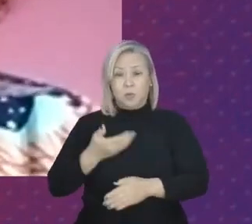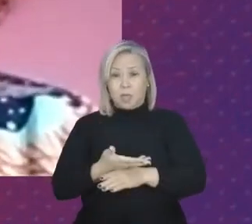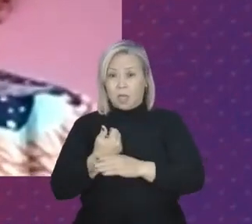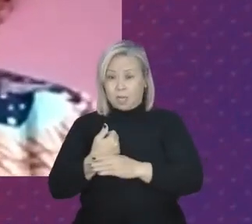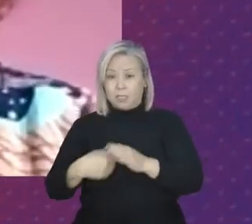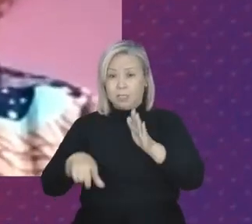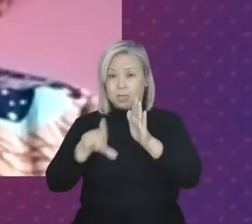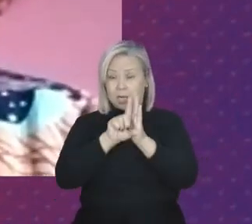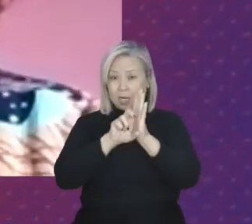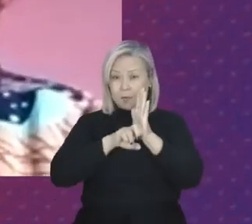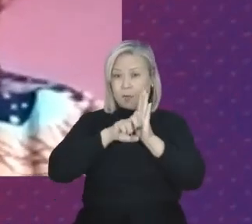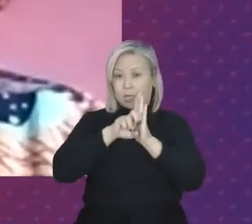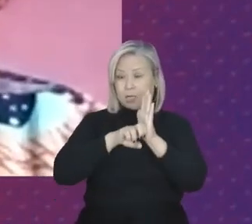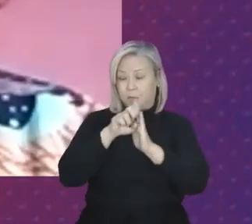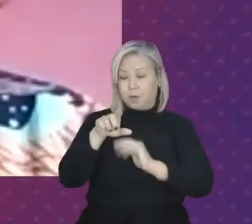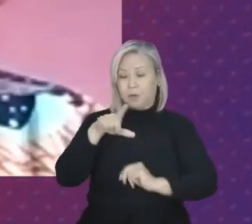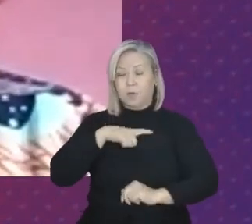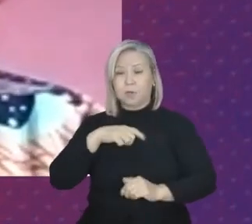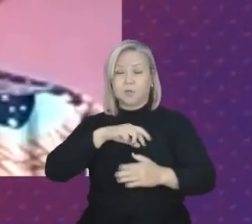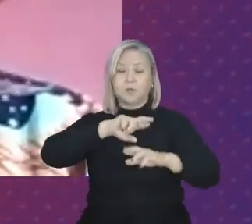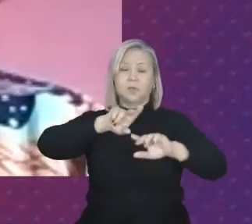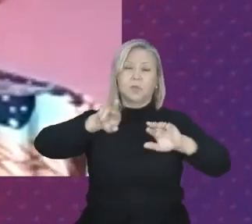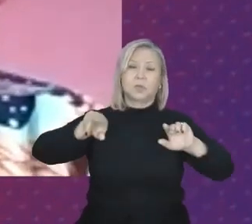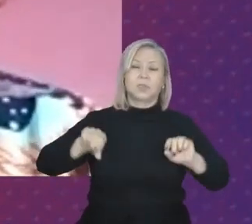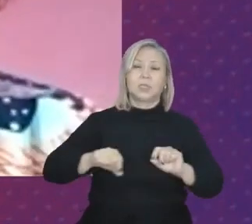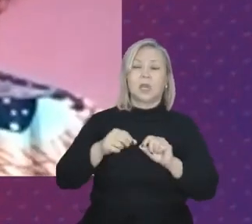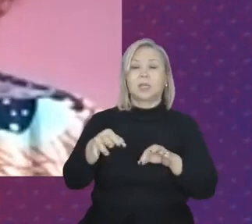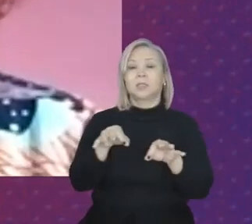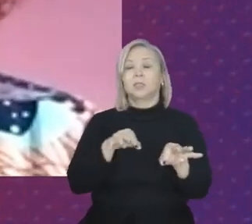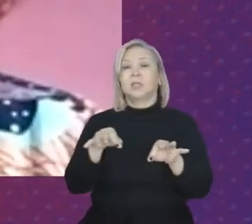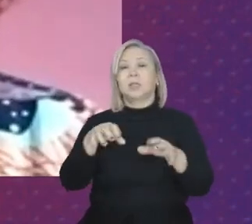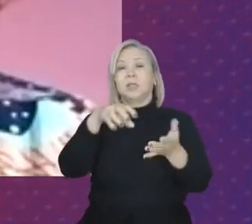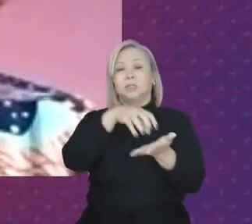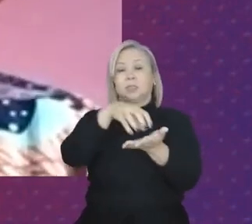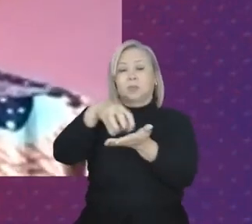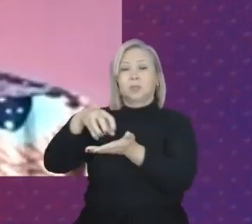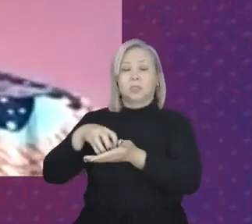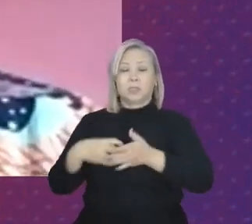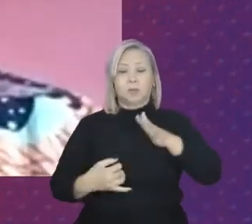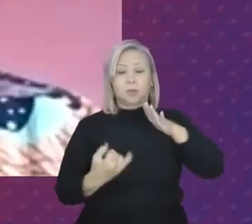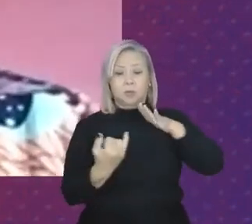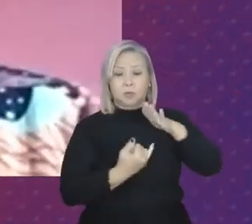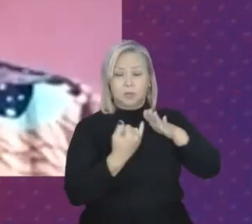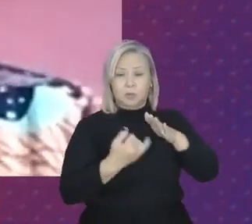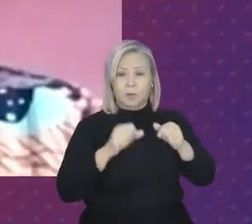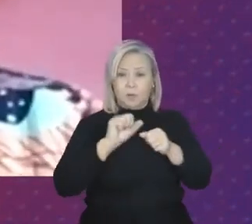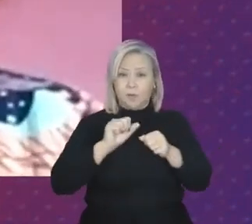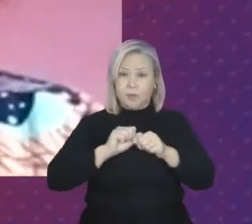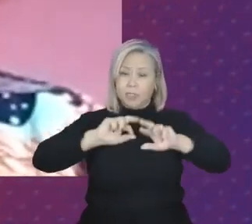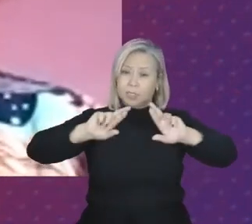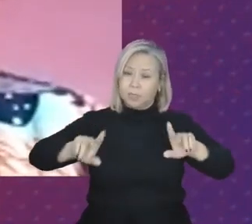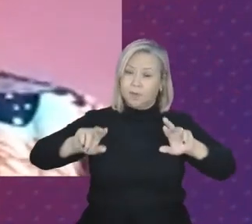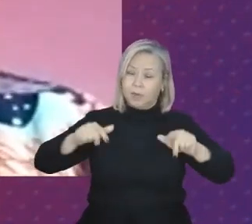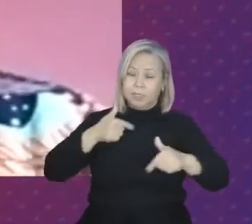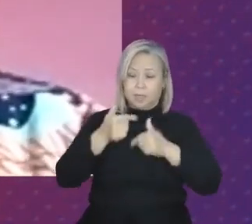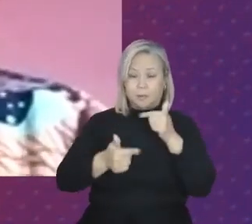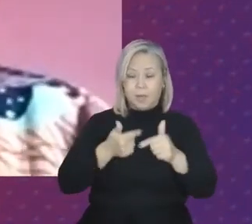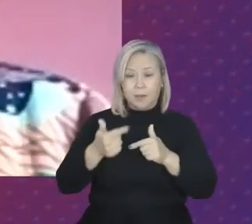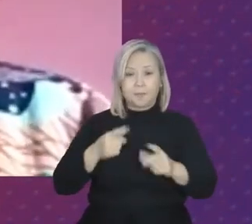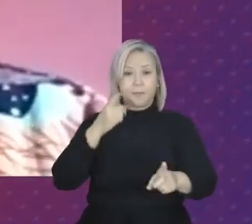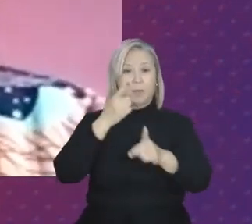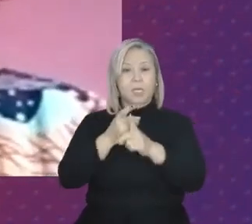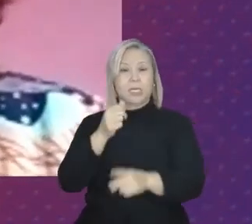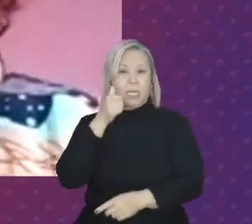o que nós tínhamos era uma série de organizações, de instituições que faziam diferentes trabalhos voltados para o atendimento à mulher.